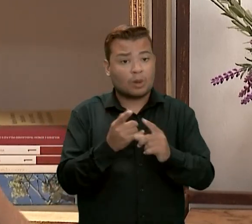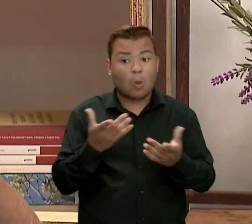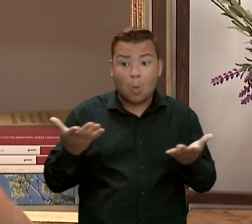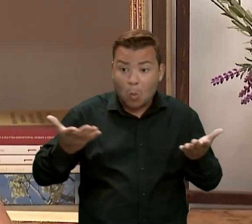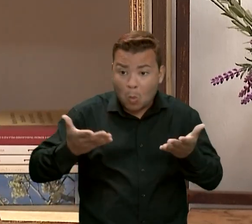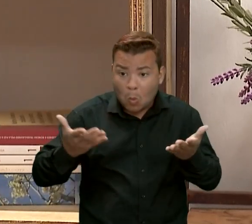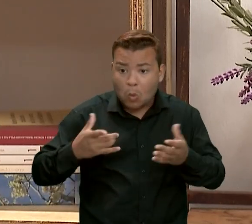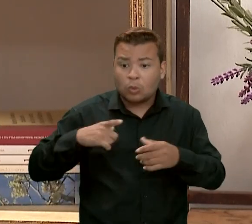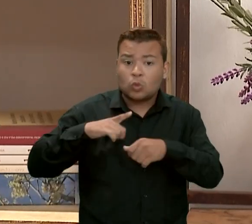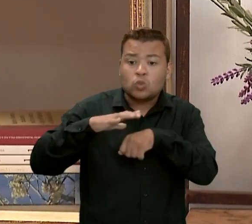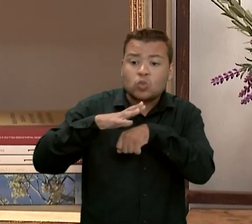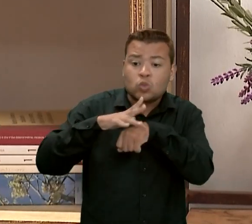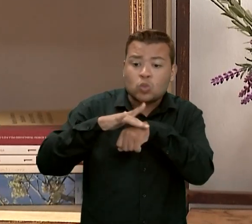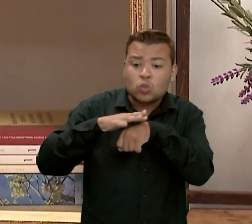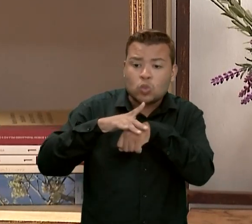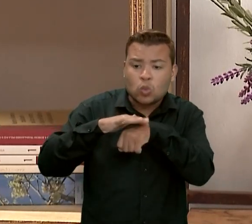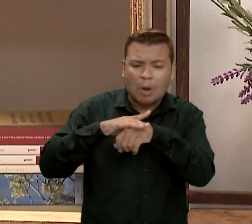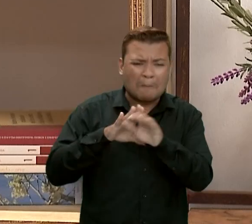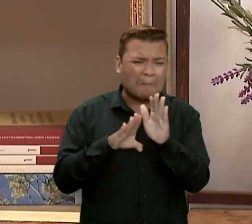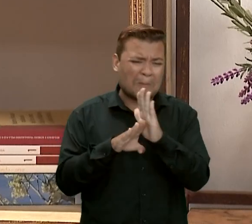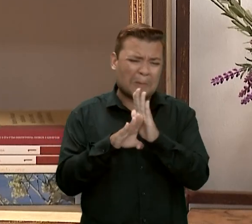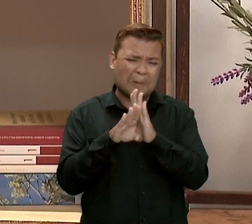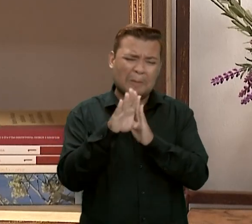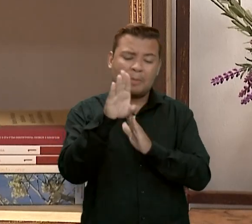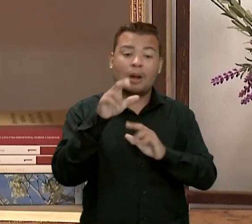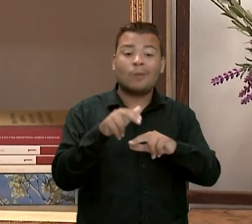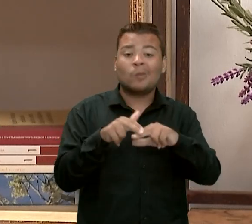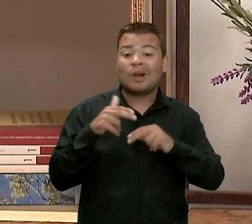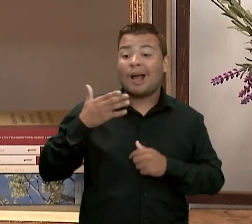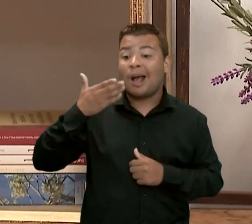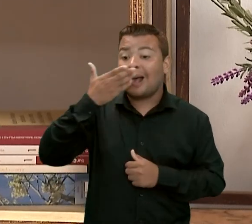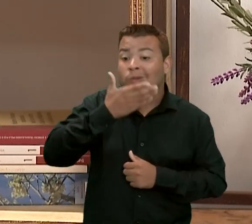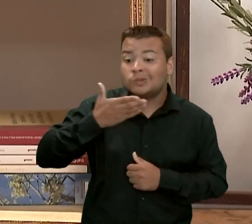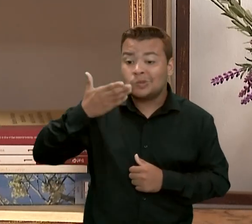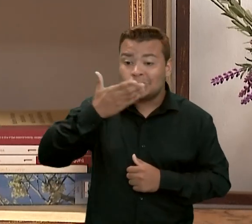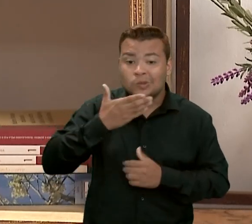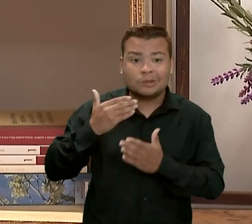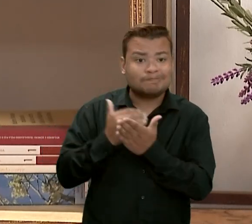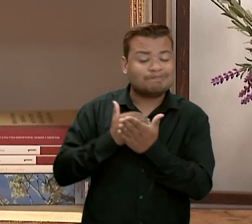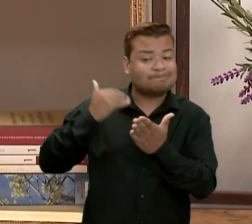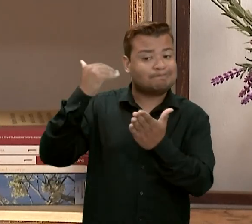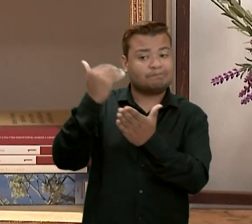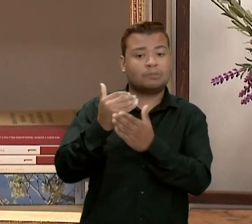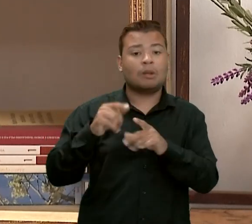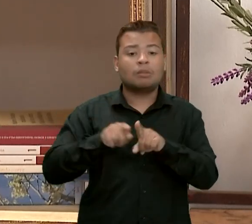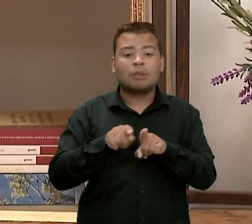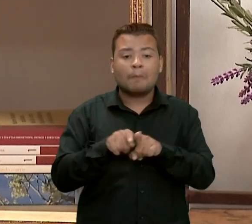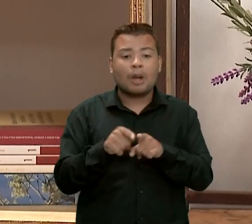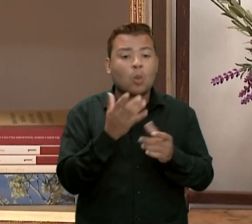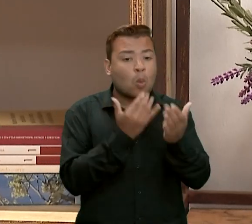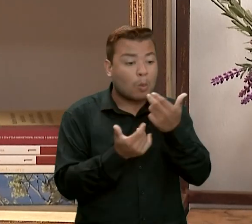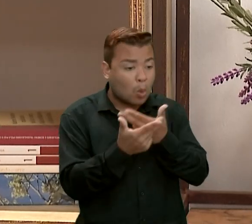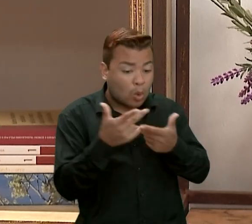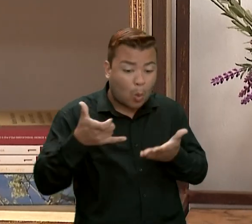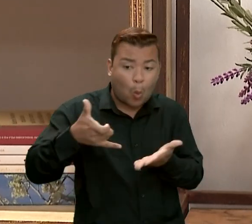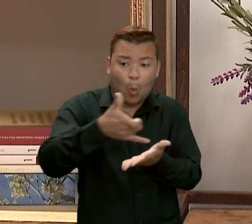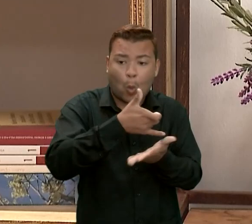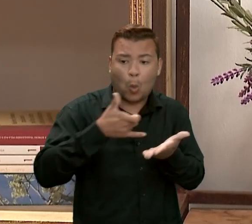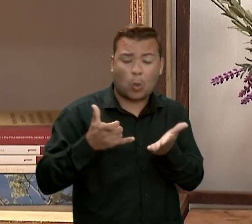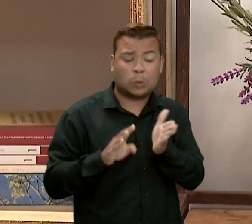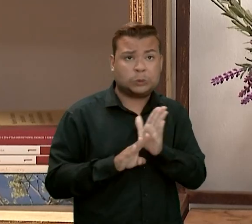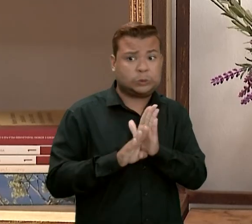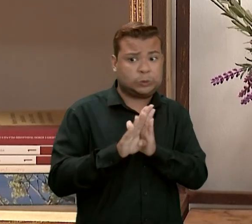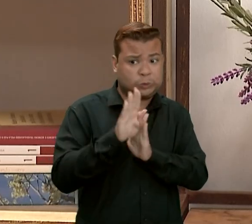doenças devido aos elevados teores de açúcar, elevados teores de gordura nos alimentos. Então, a pessoa ela tem